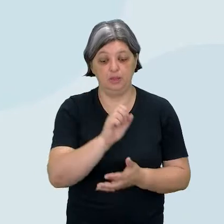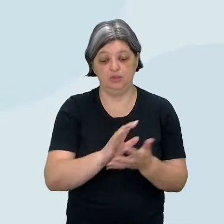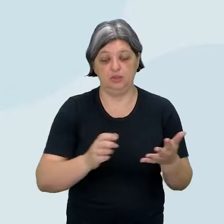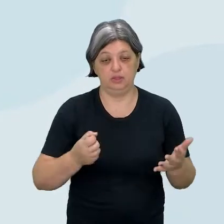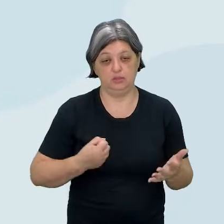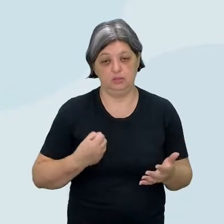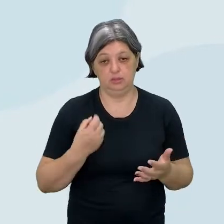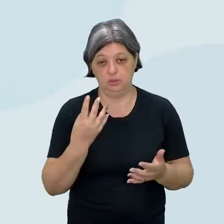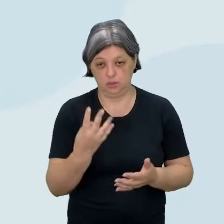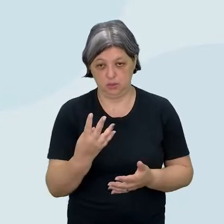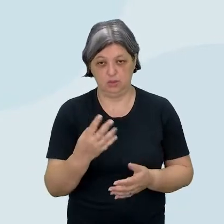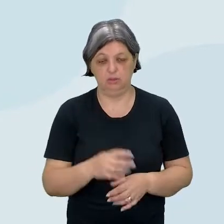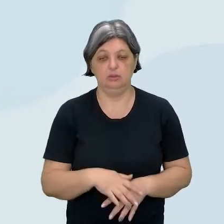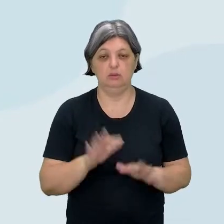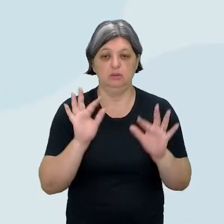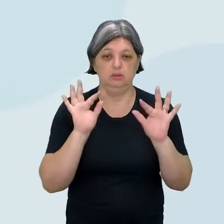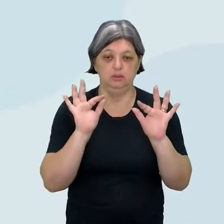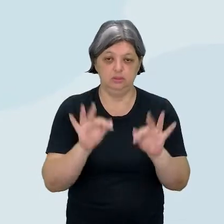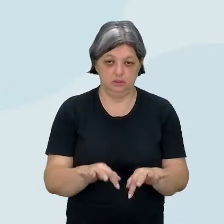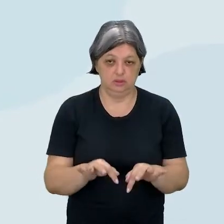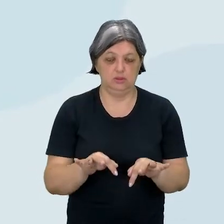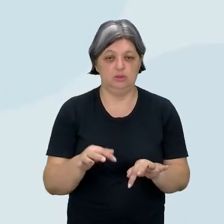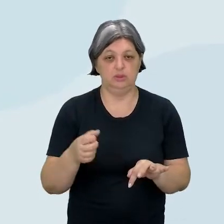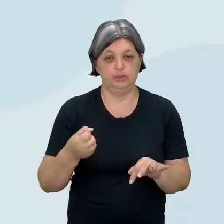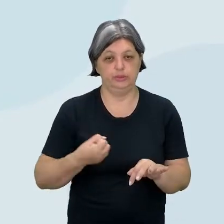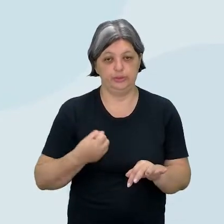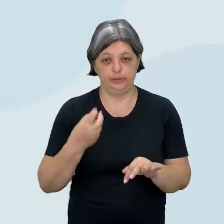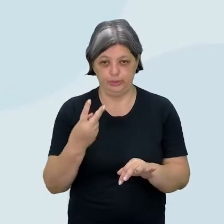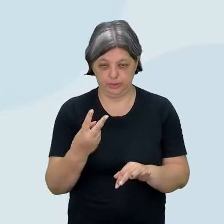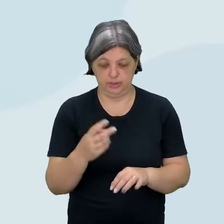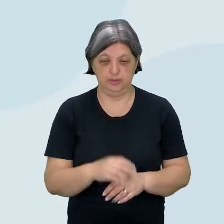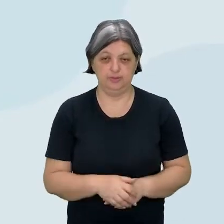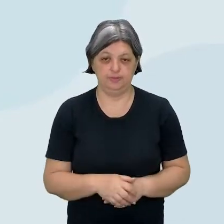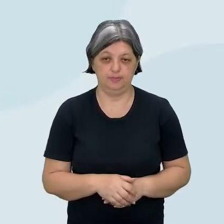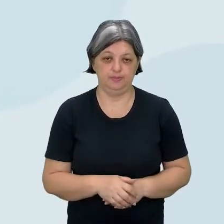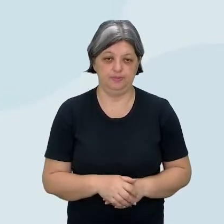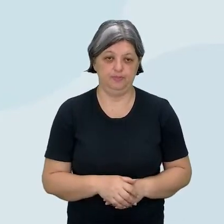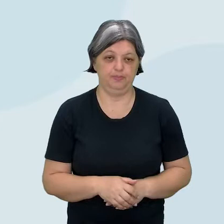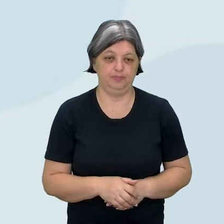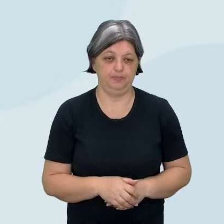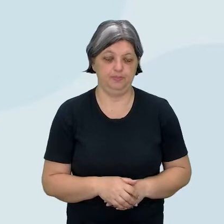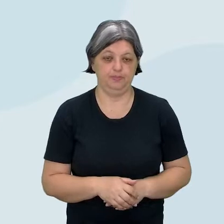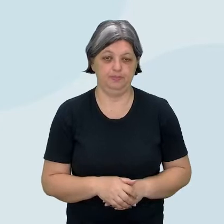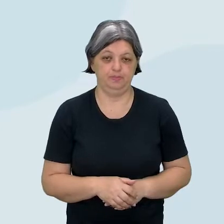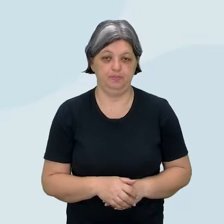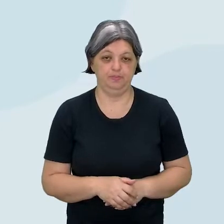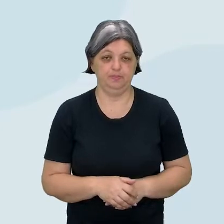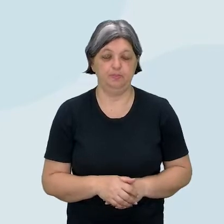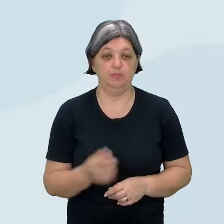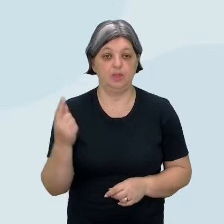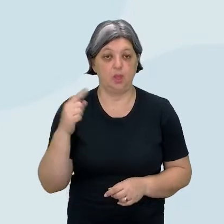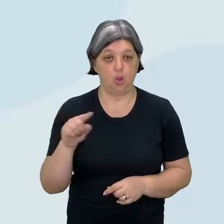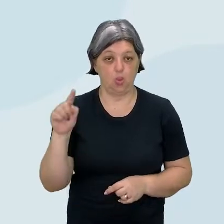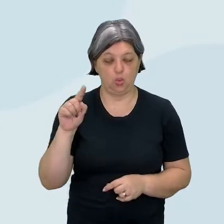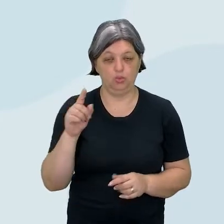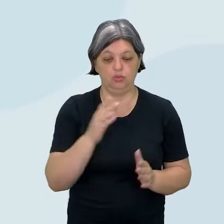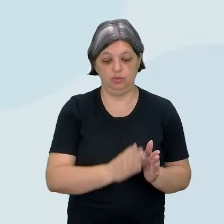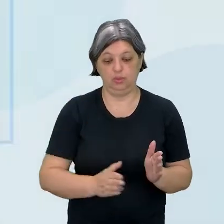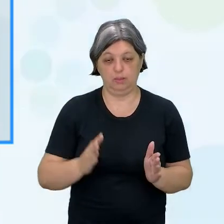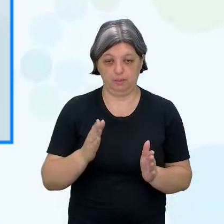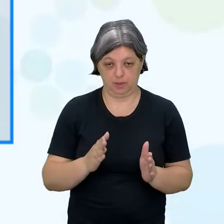na sistematização 2. Então, ou seja, né, a gente vai para a última parte